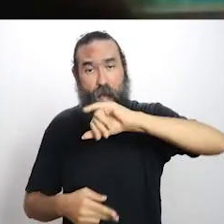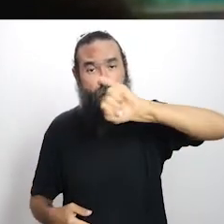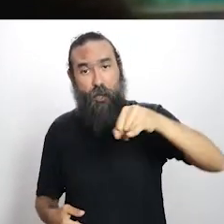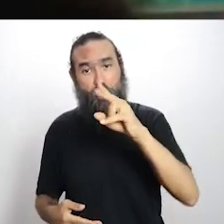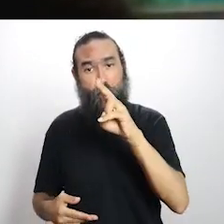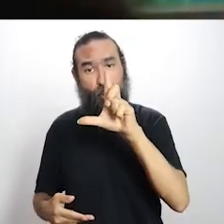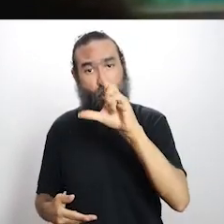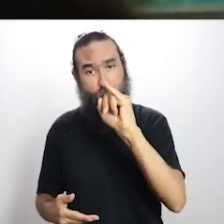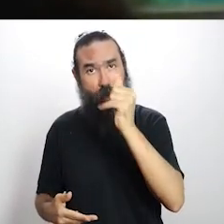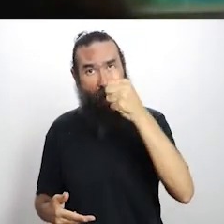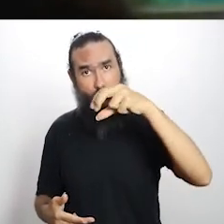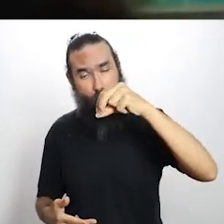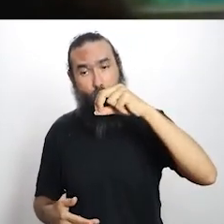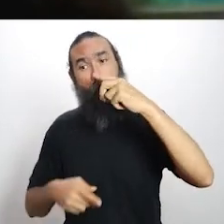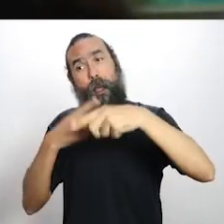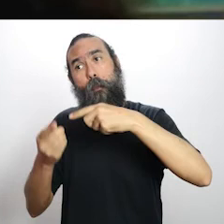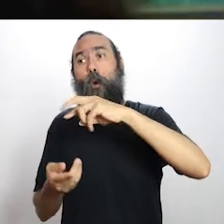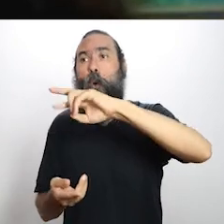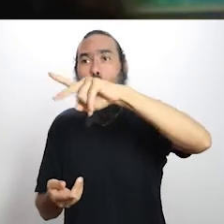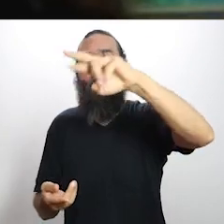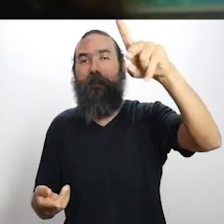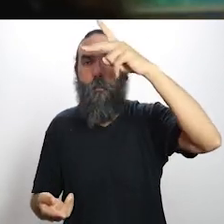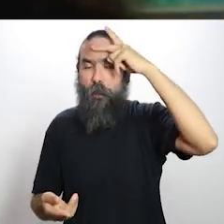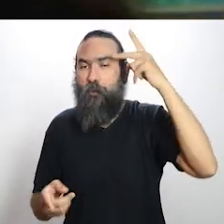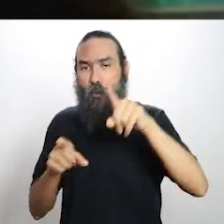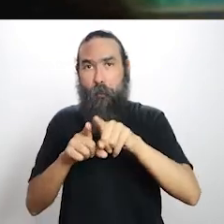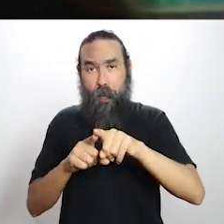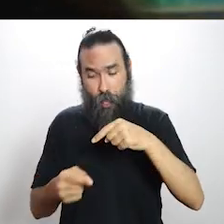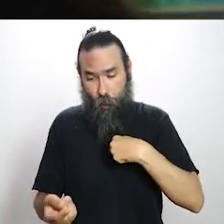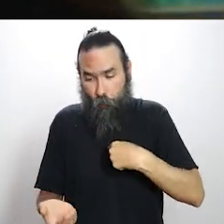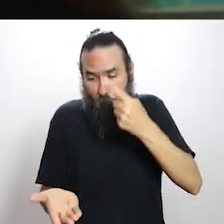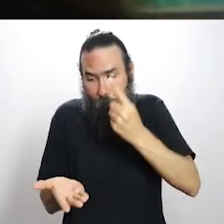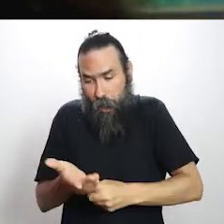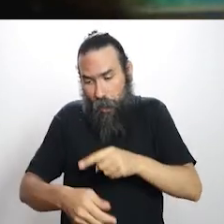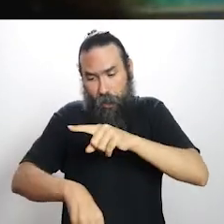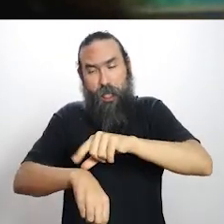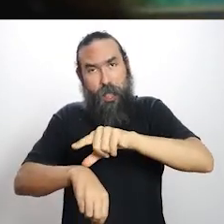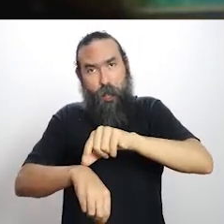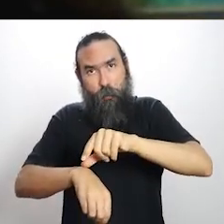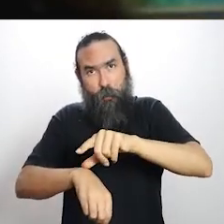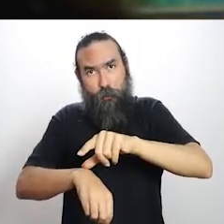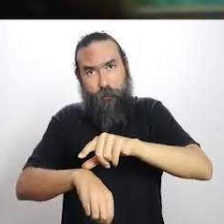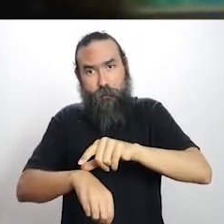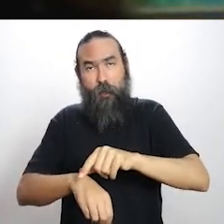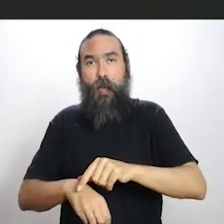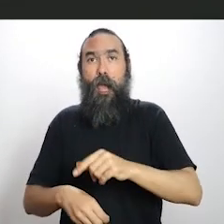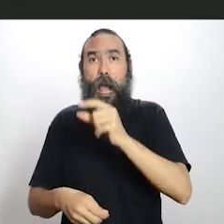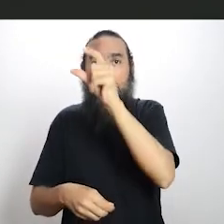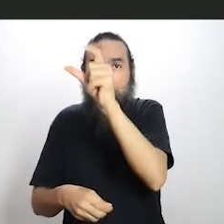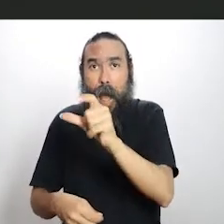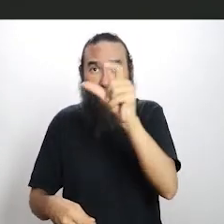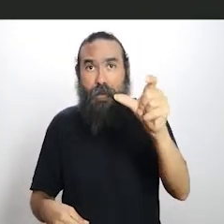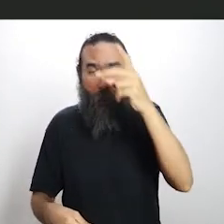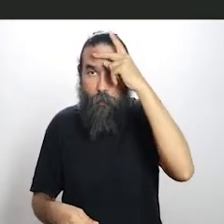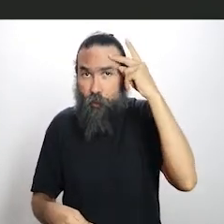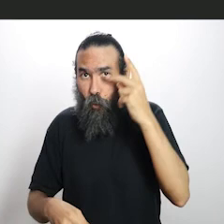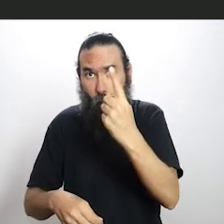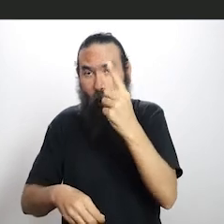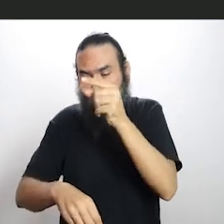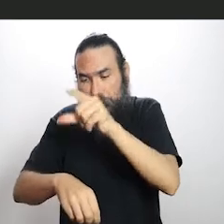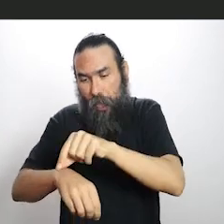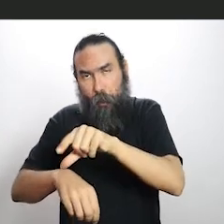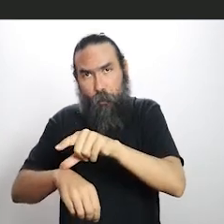sequência eu vou passando para cada um, tá bom? Eu vou estar cronometrando o tempo para que a gente consiga manter esse tempinho e não